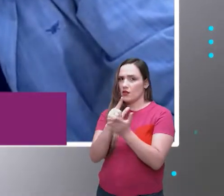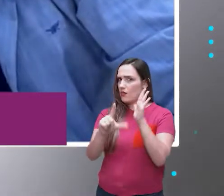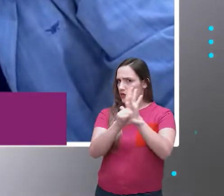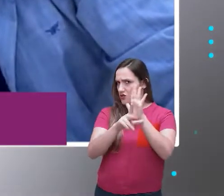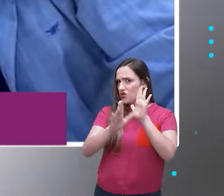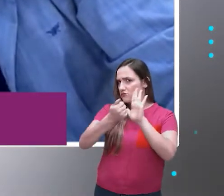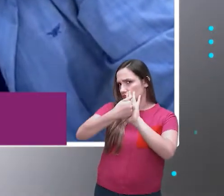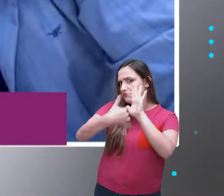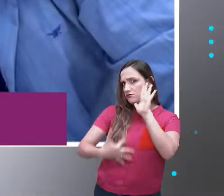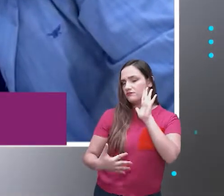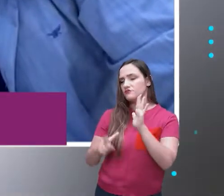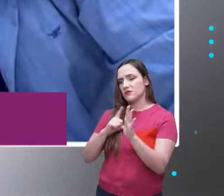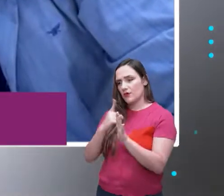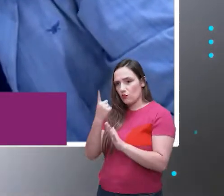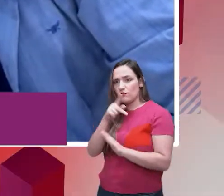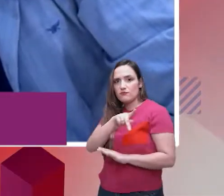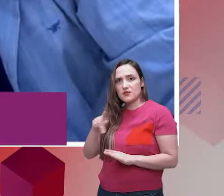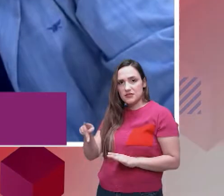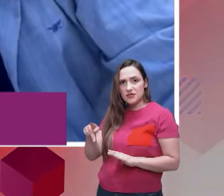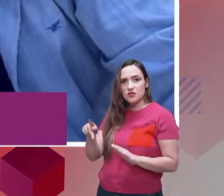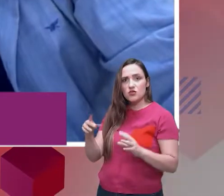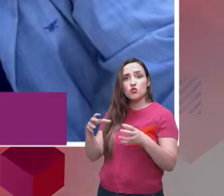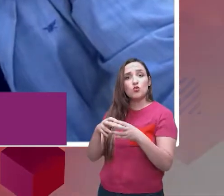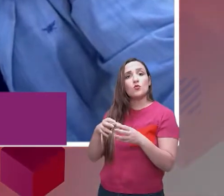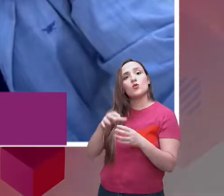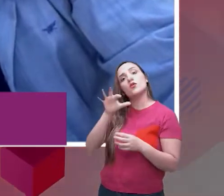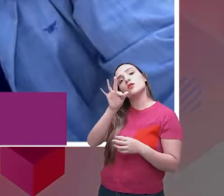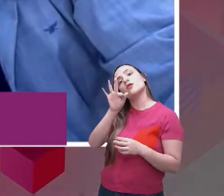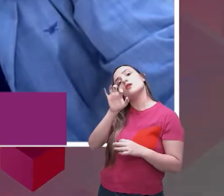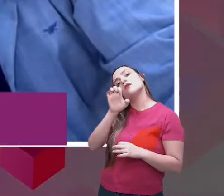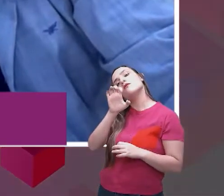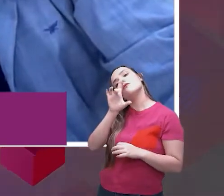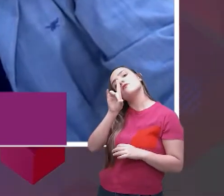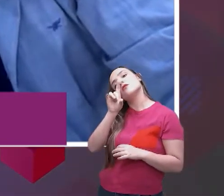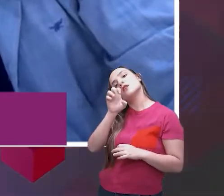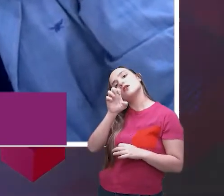participam presidentes das federações sobre a indicação,